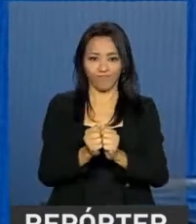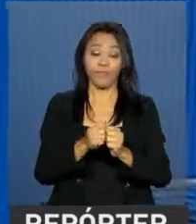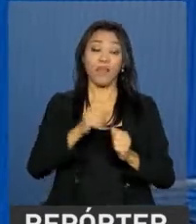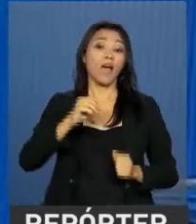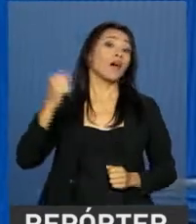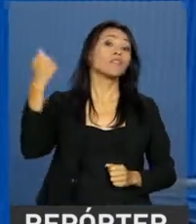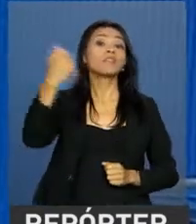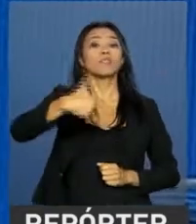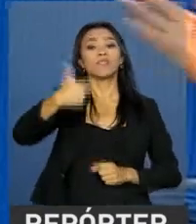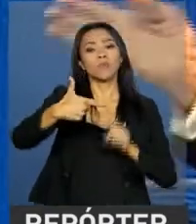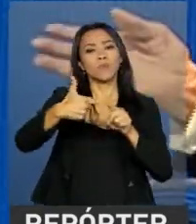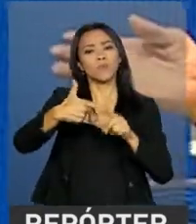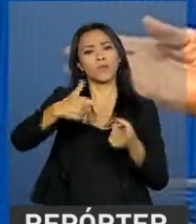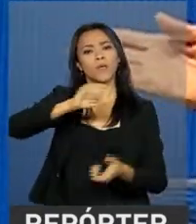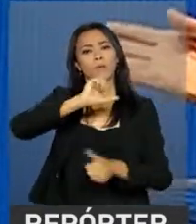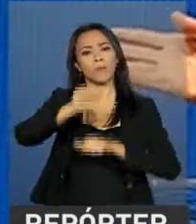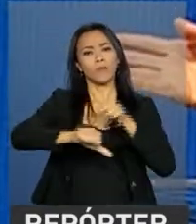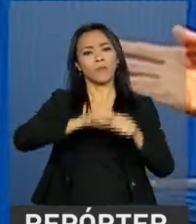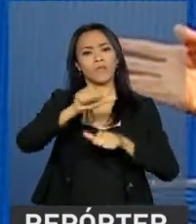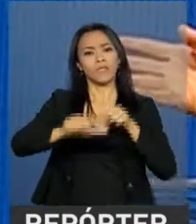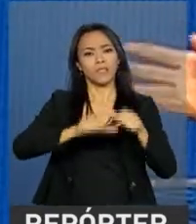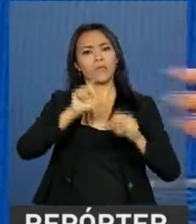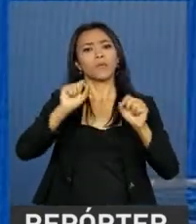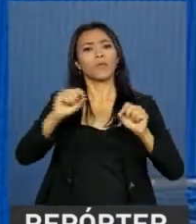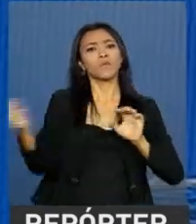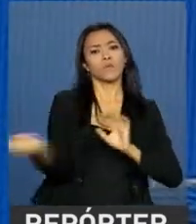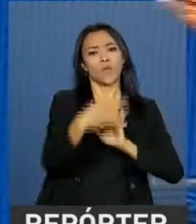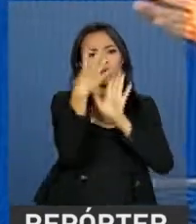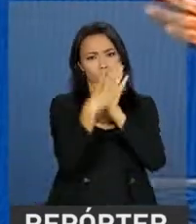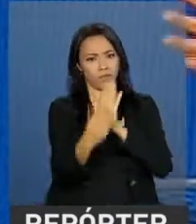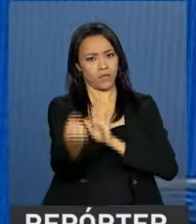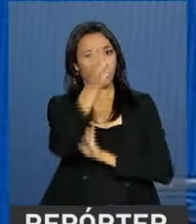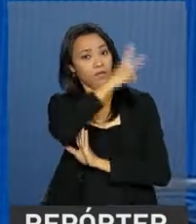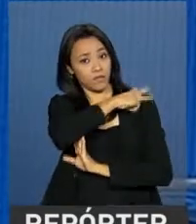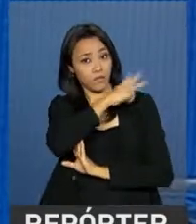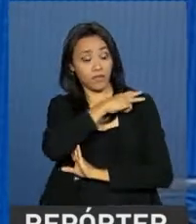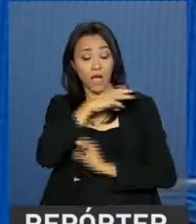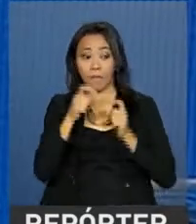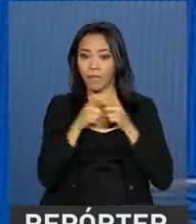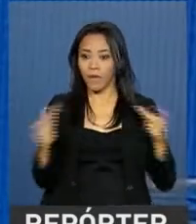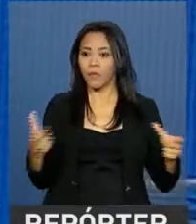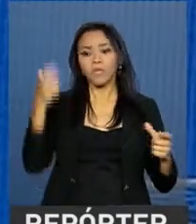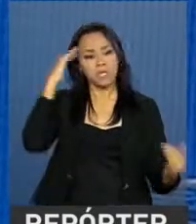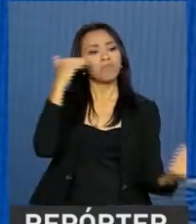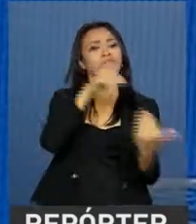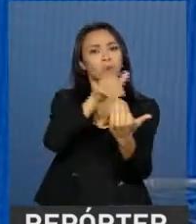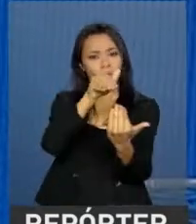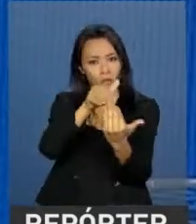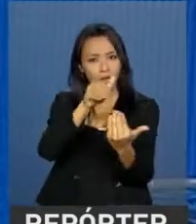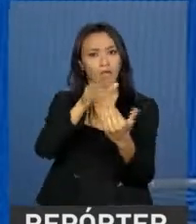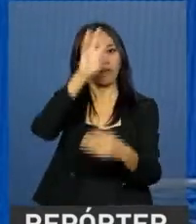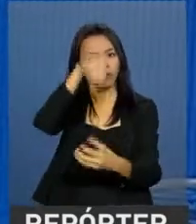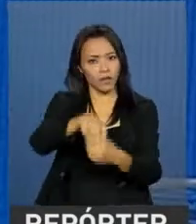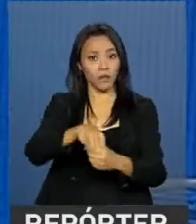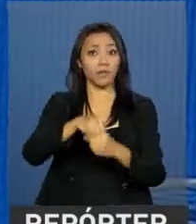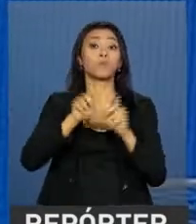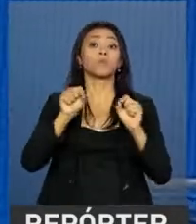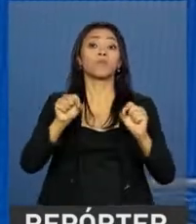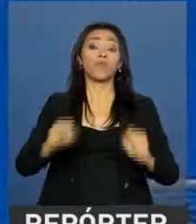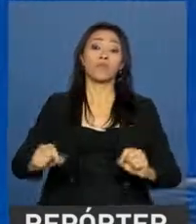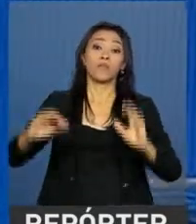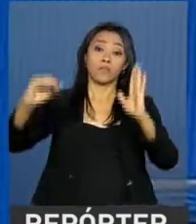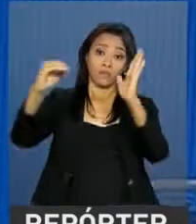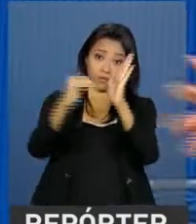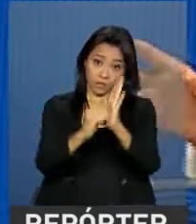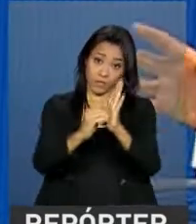reformas fundamentais para o brasil que a reforma do ensino médio aprovada por quase unanimidade pela energia do senado federal no dia de